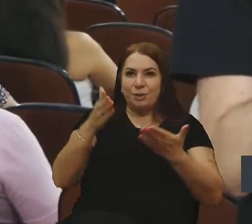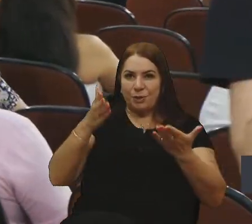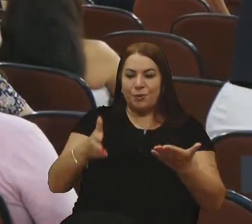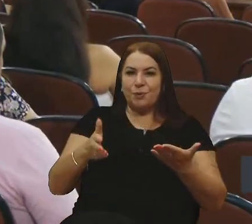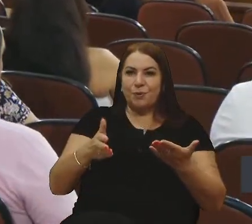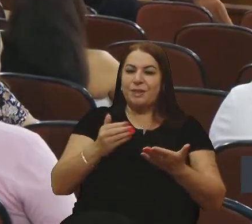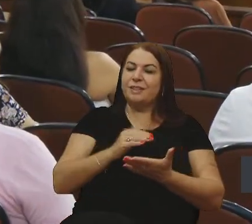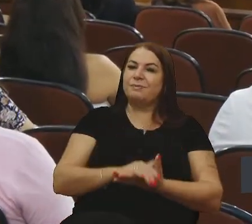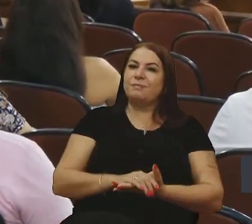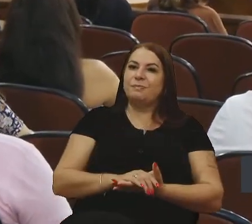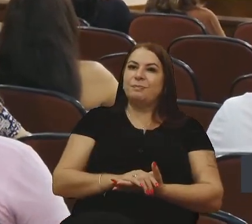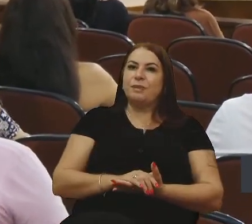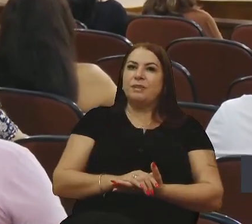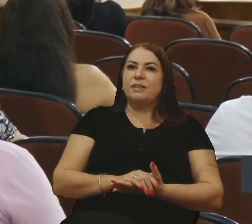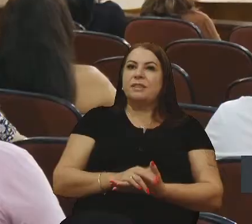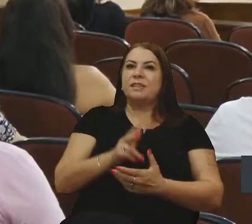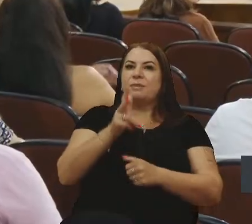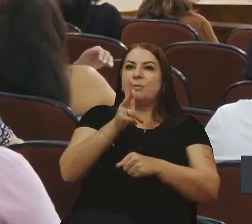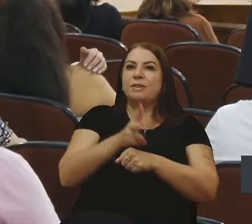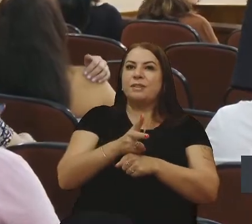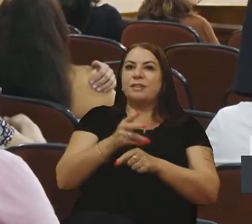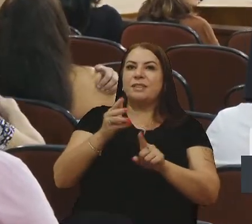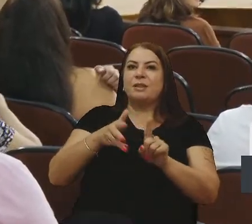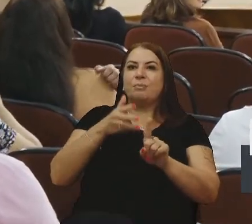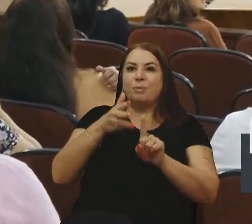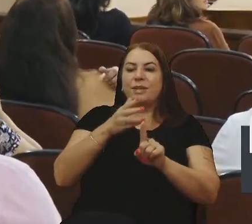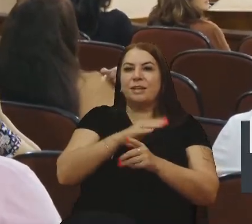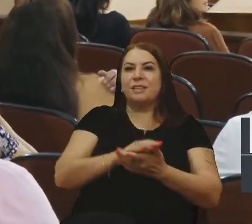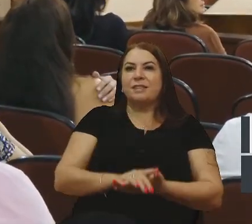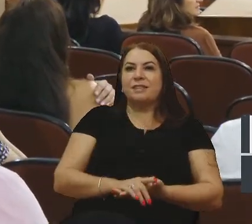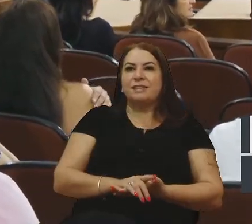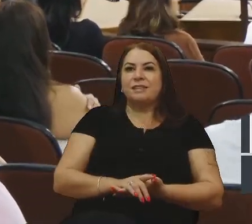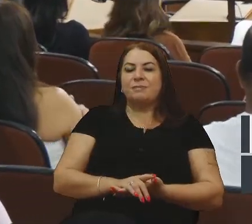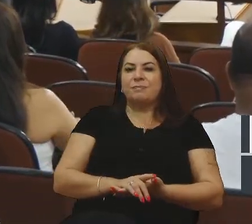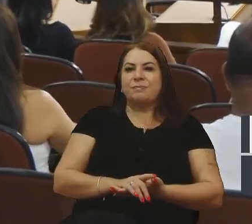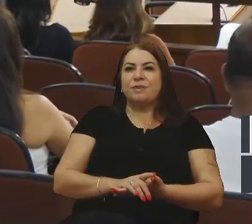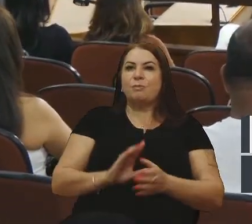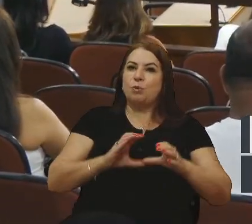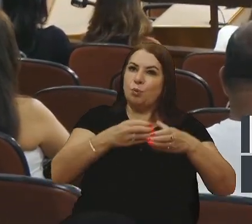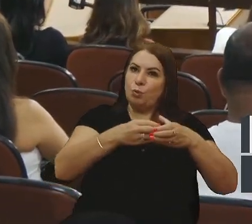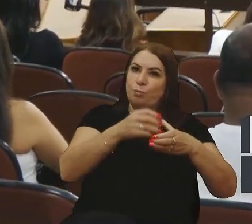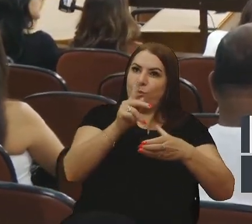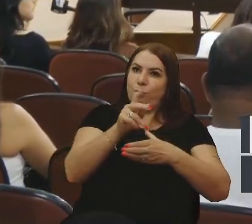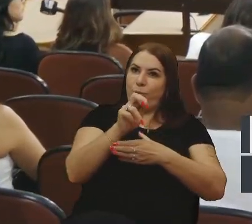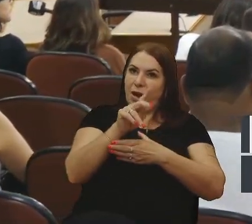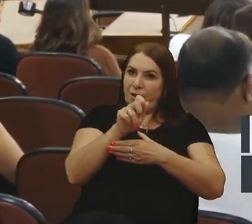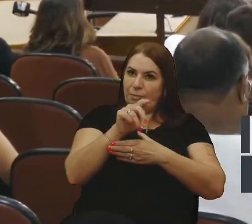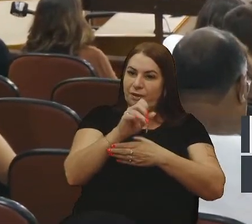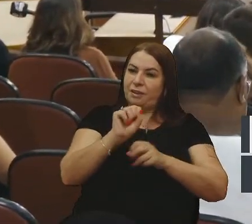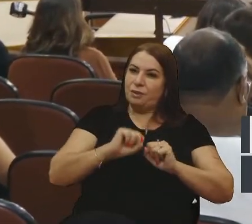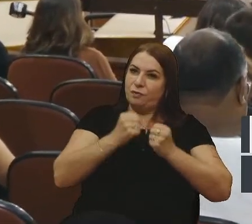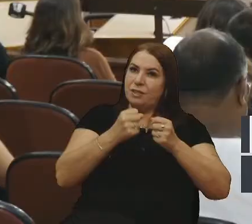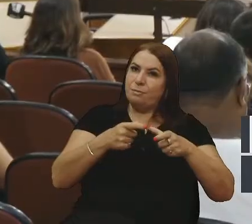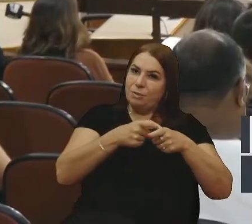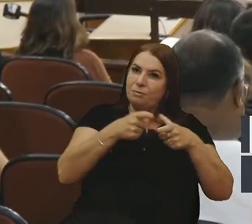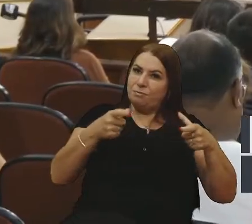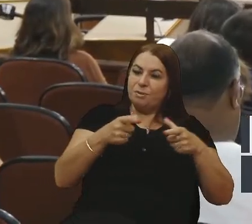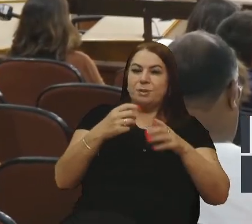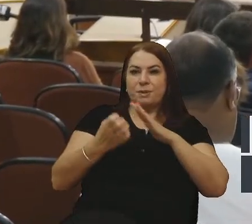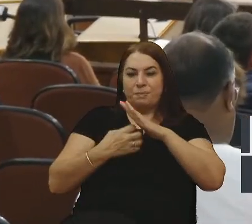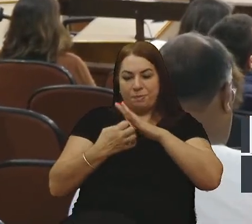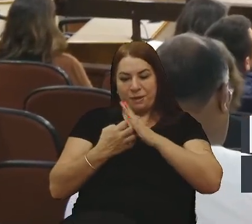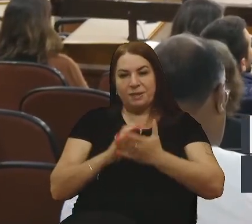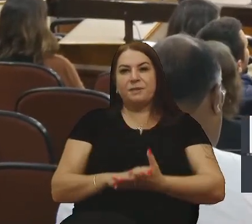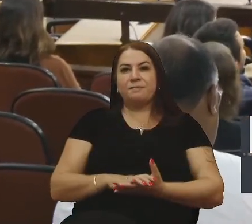a partir de agora, a transmissão da palestra promovida então pela Frente Parlamentar em defesa das micro e pequenas